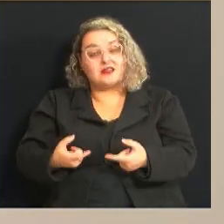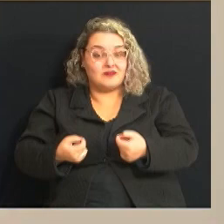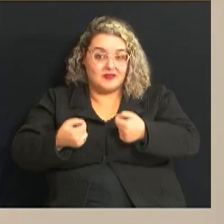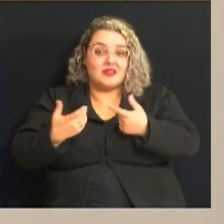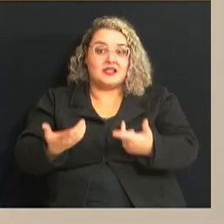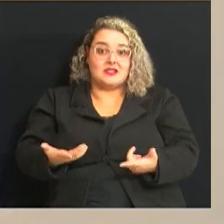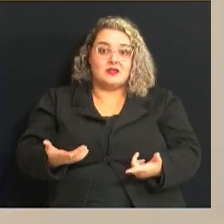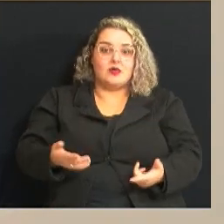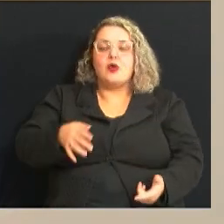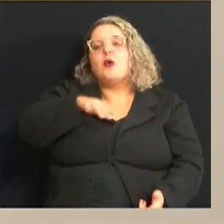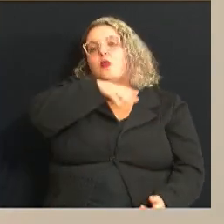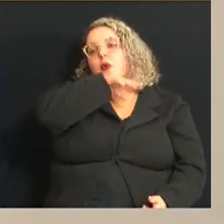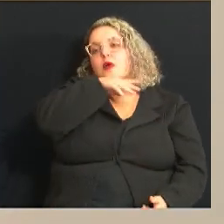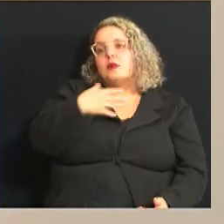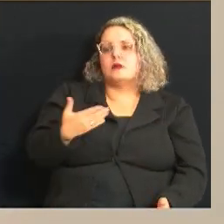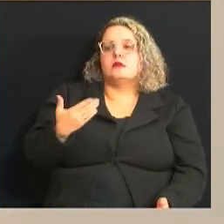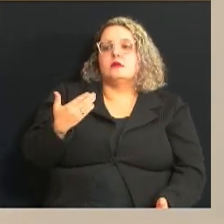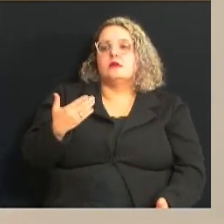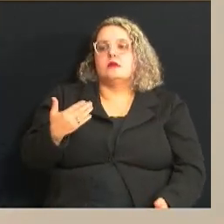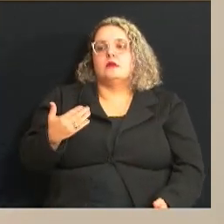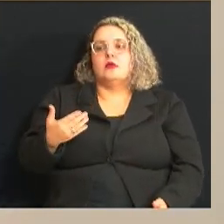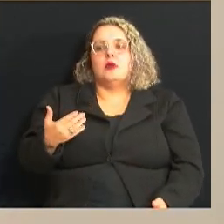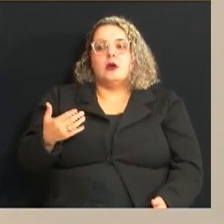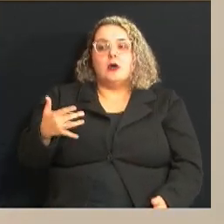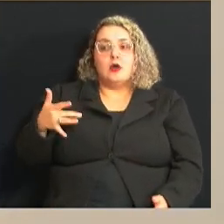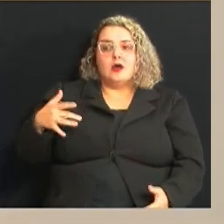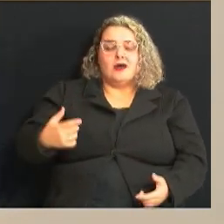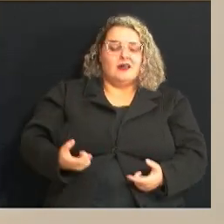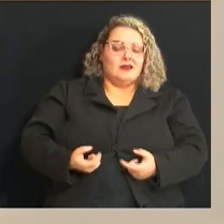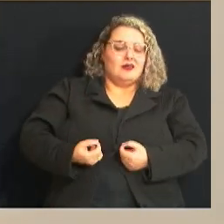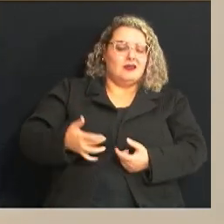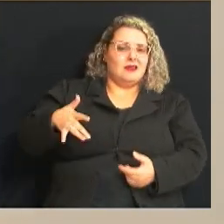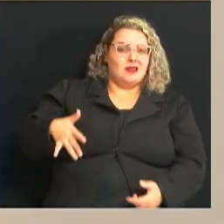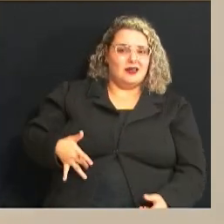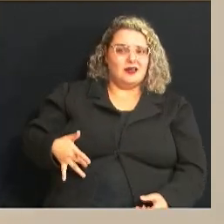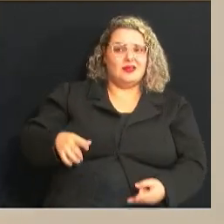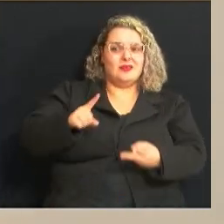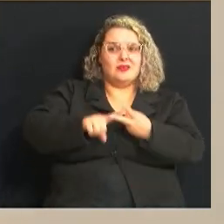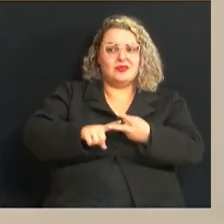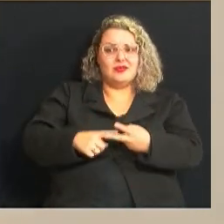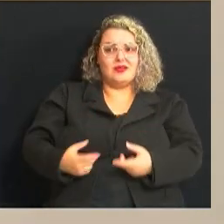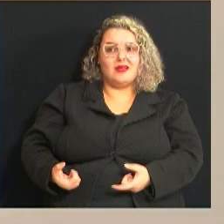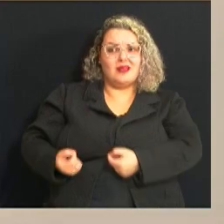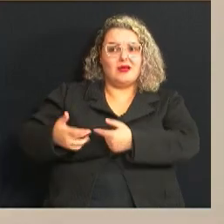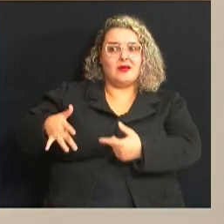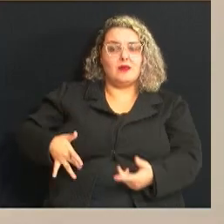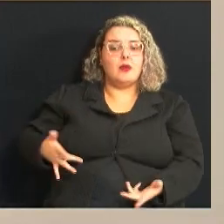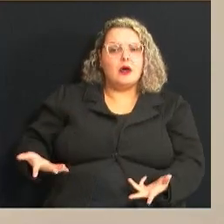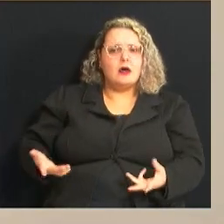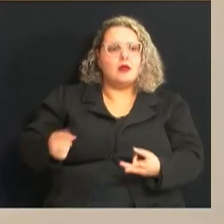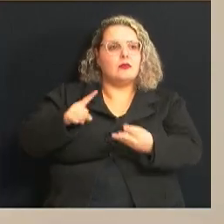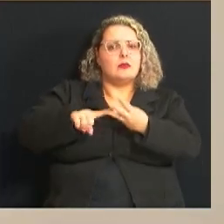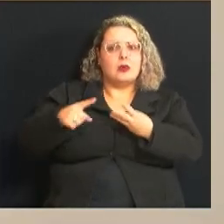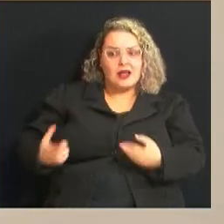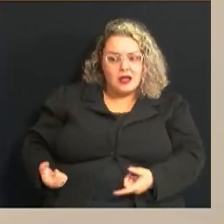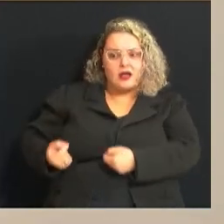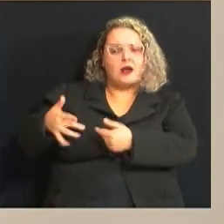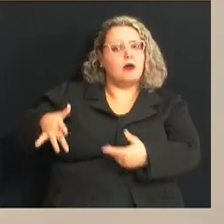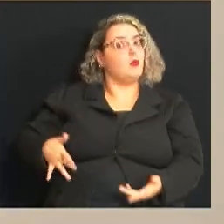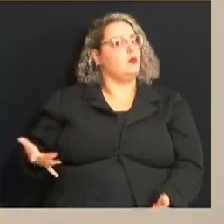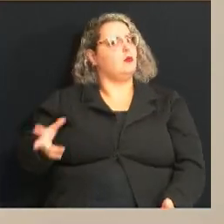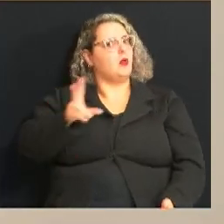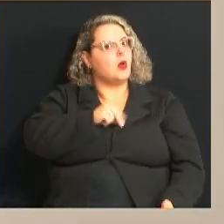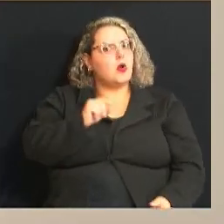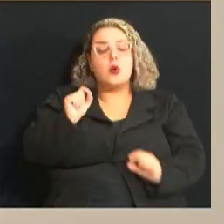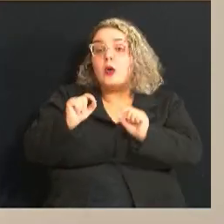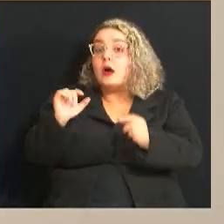animal que eu perdi um com câncer de fígado, meu segundo está com câncer de fígado, o terceiro está com câncer de fígado. Uau, o que será que está acontecendo aí? Né? Então, quando